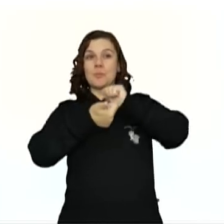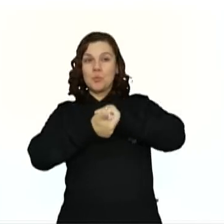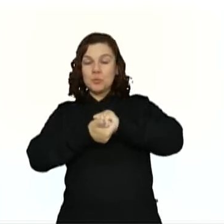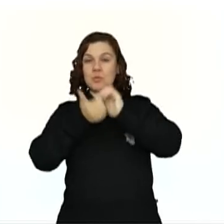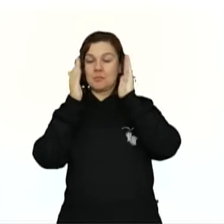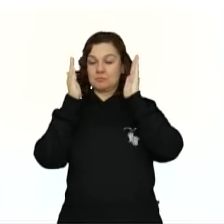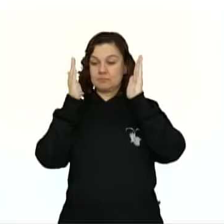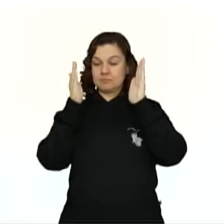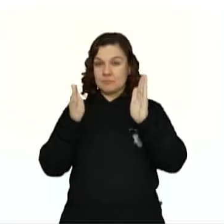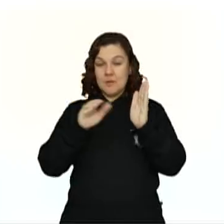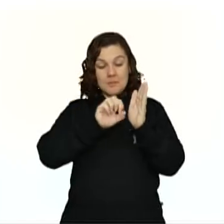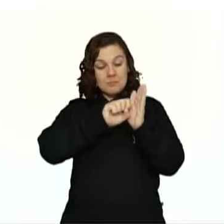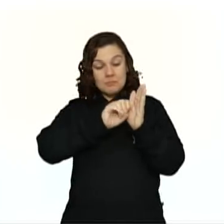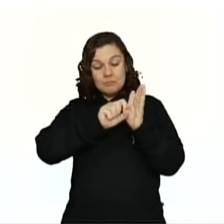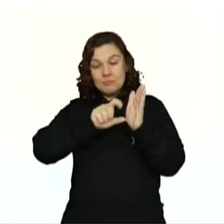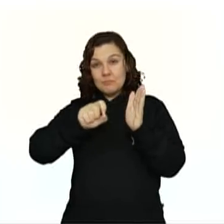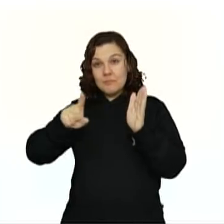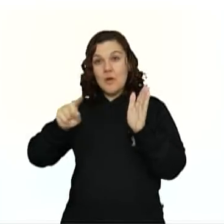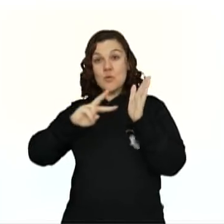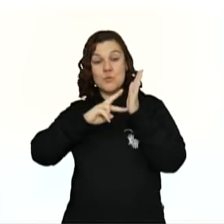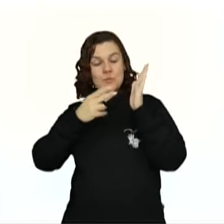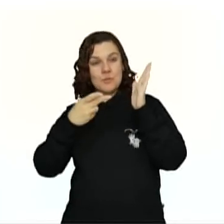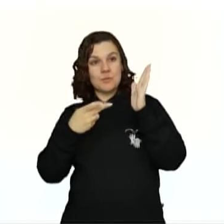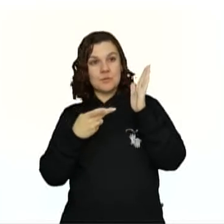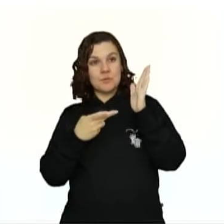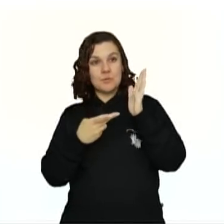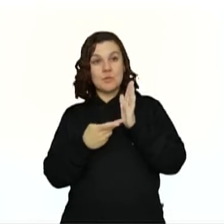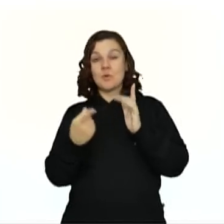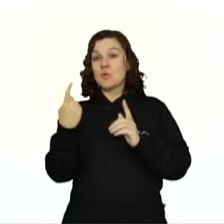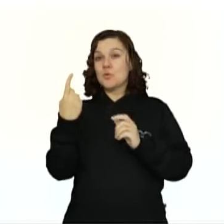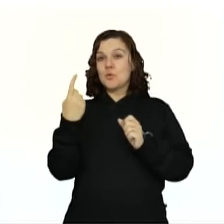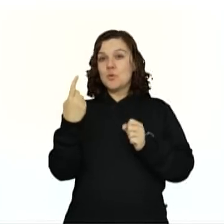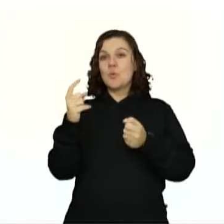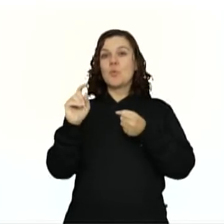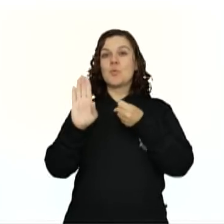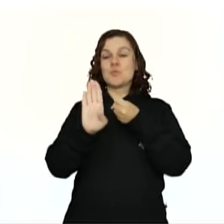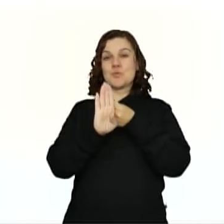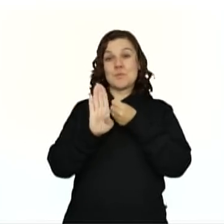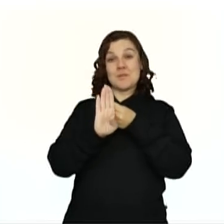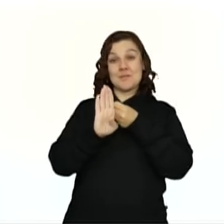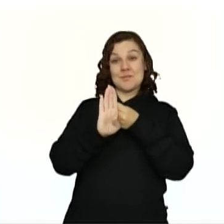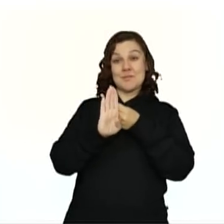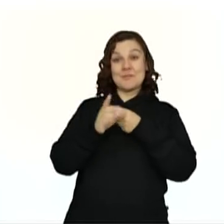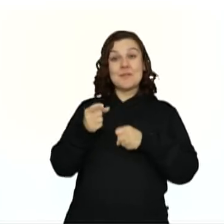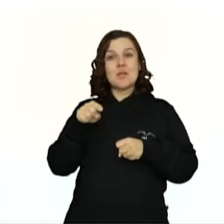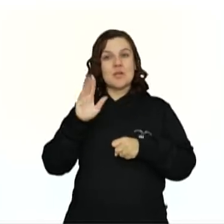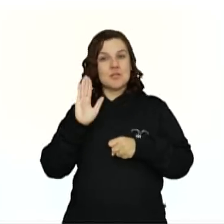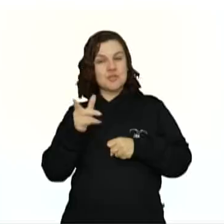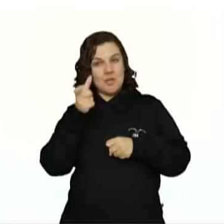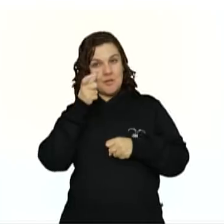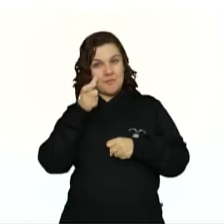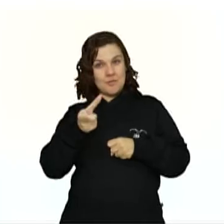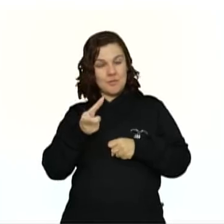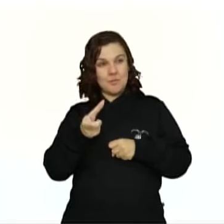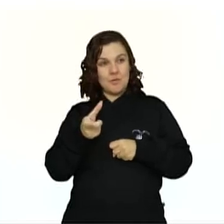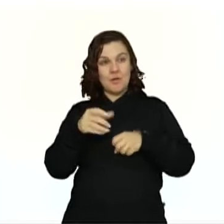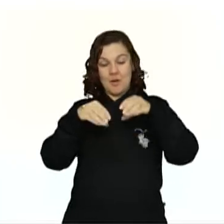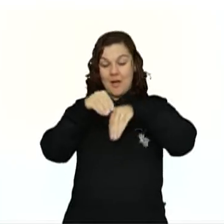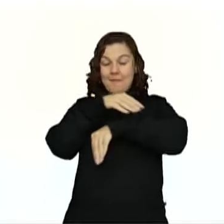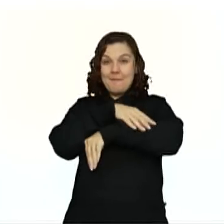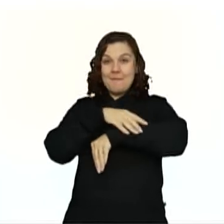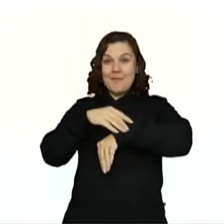delimitam ou especificam o significado de um substantivo. e a gente viu no